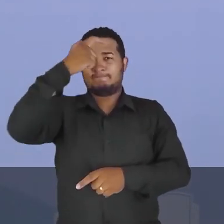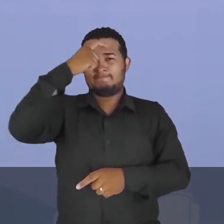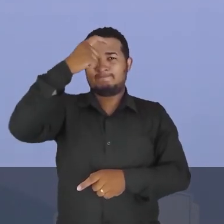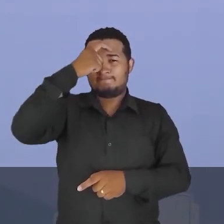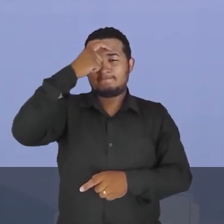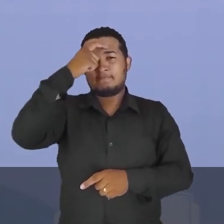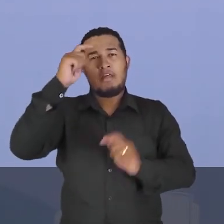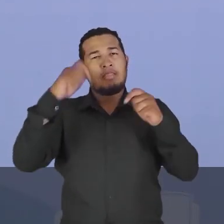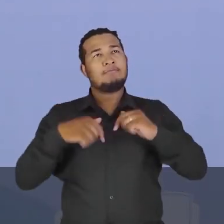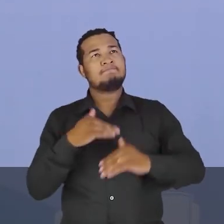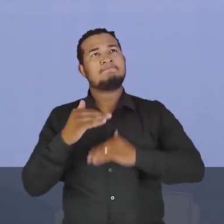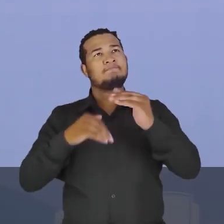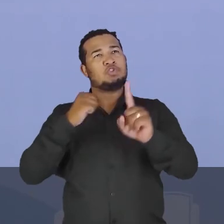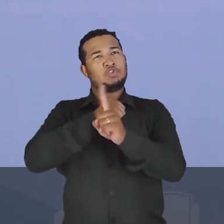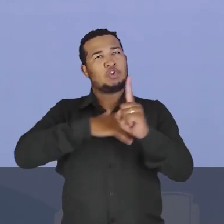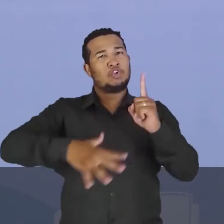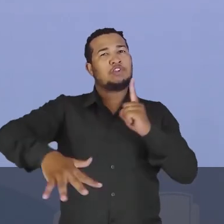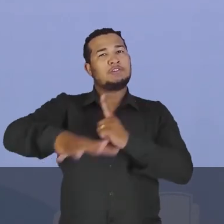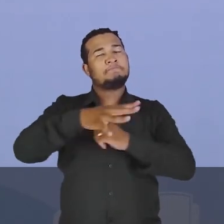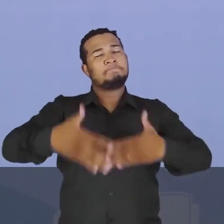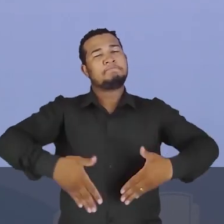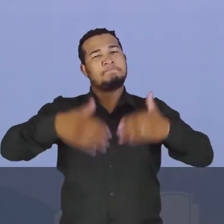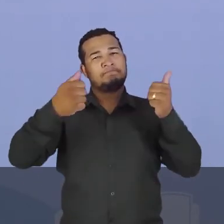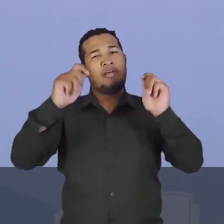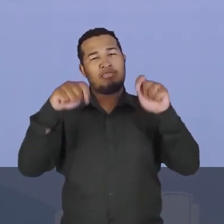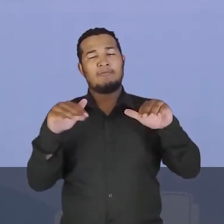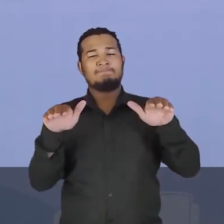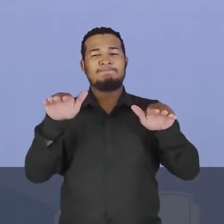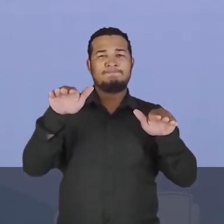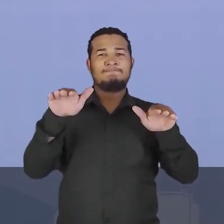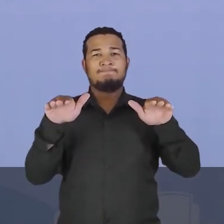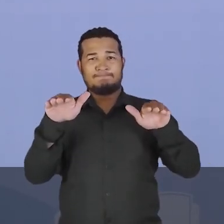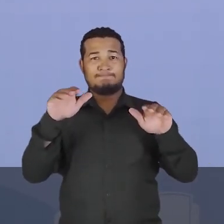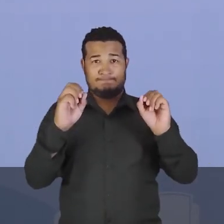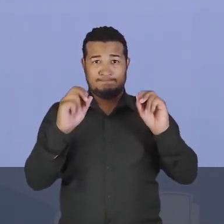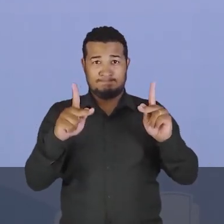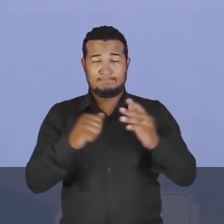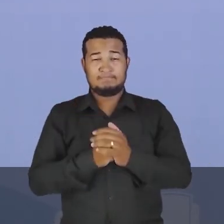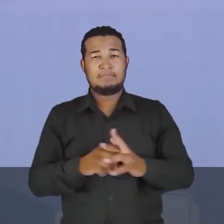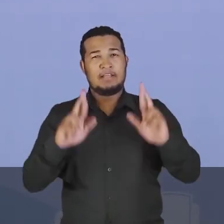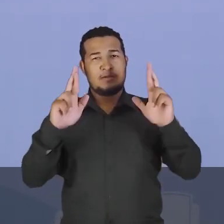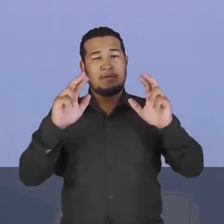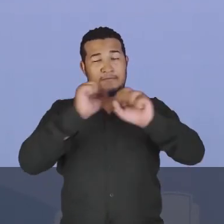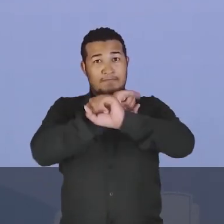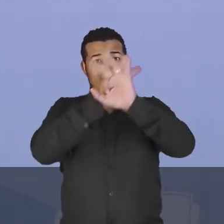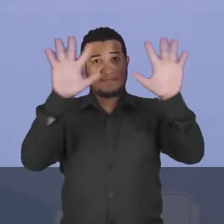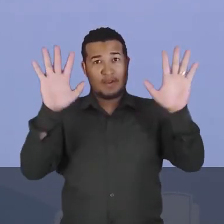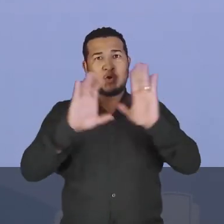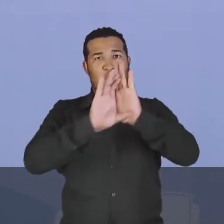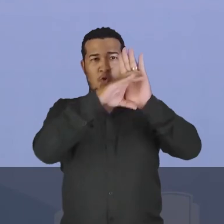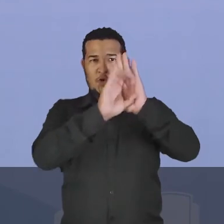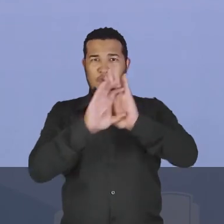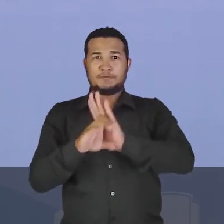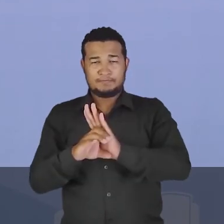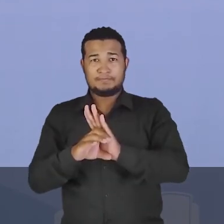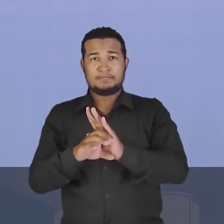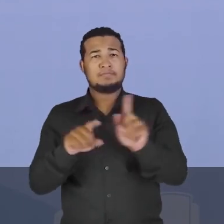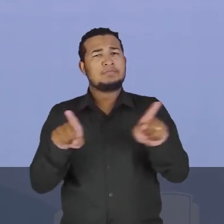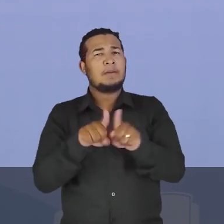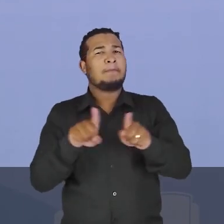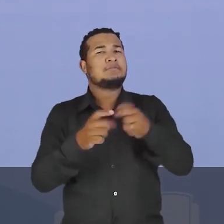e formamos uma sociedade melhor, mais equilibrada. Tudo bem? Espero que tenha ficado claro esses conceitos. Quero dizer